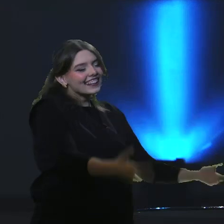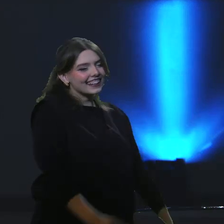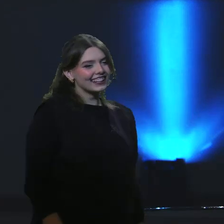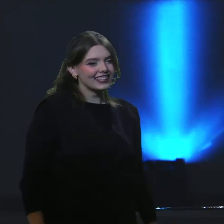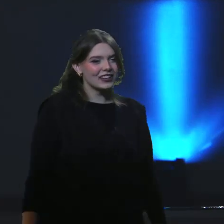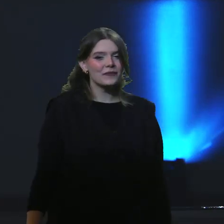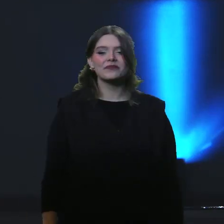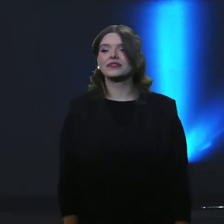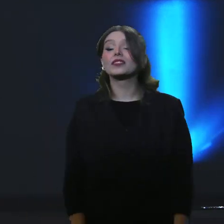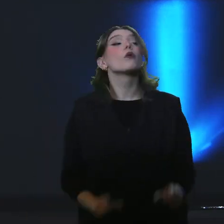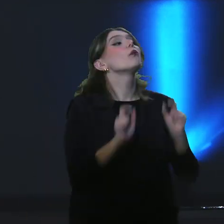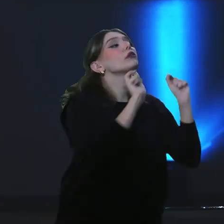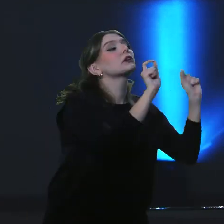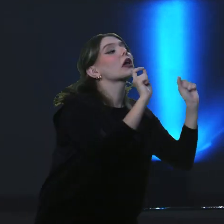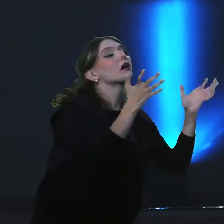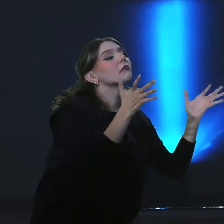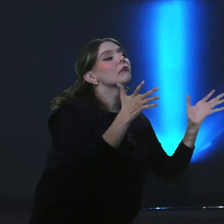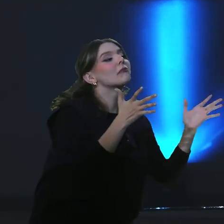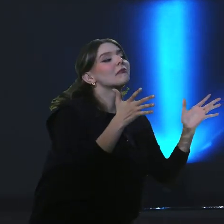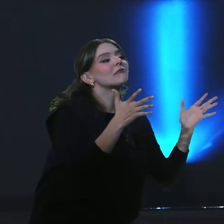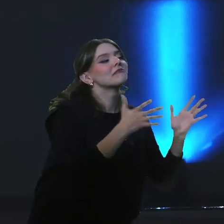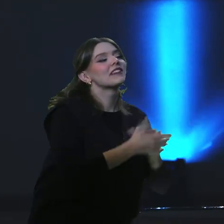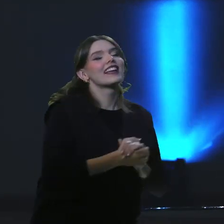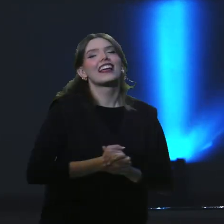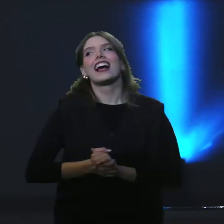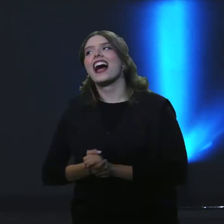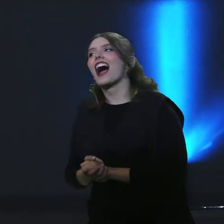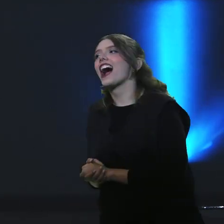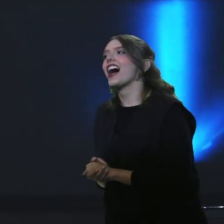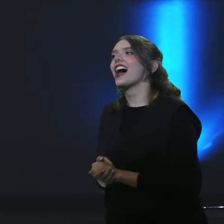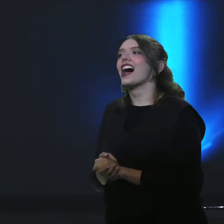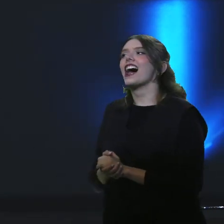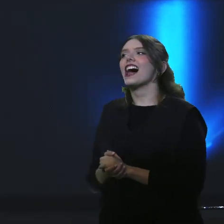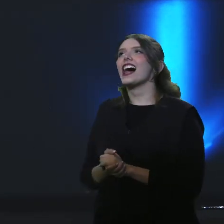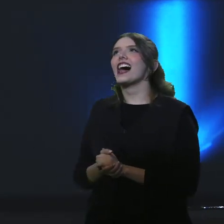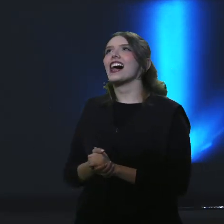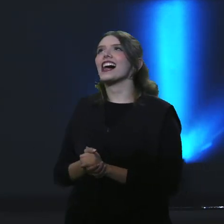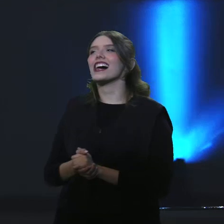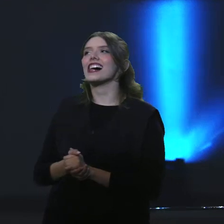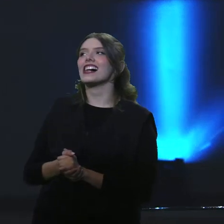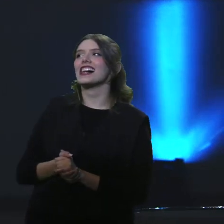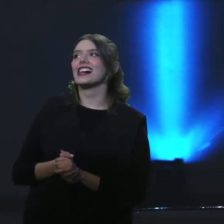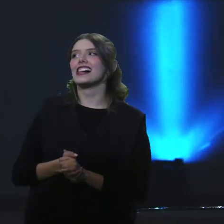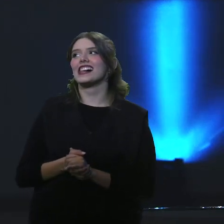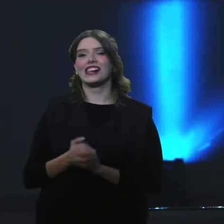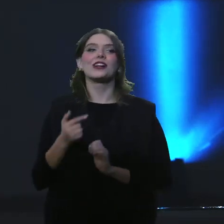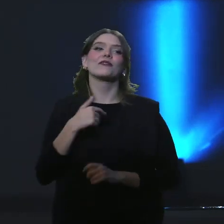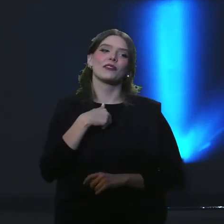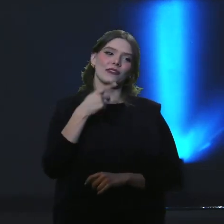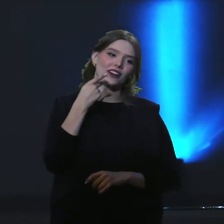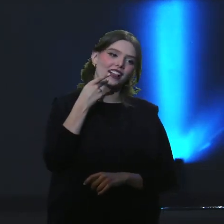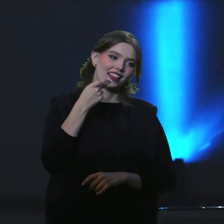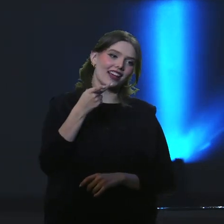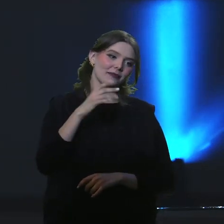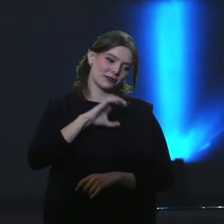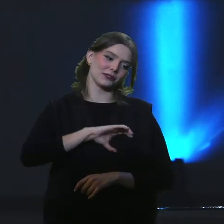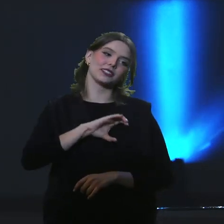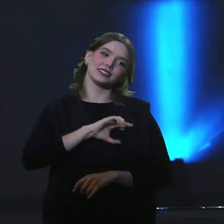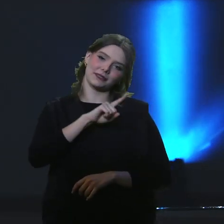Aí, o que é? Aí ele falou assim, vou falar em português para vocês entenderem, tá? Que